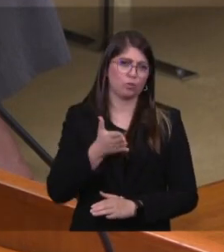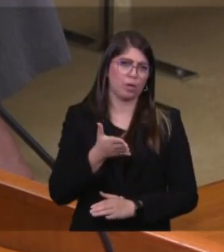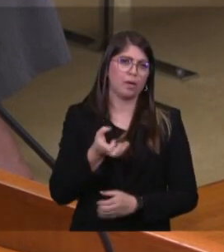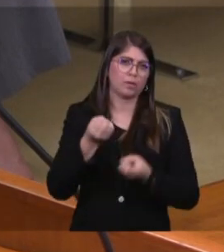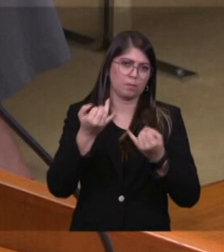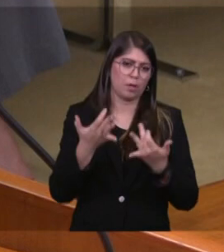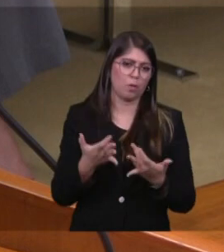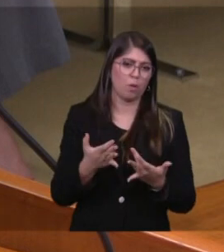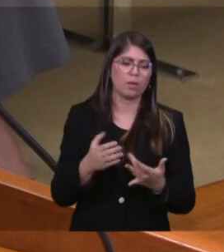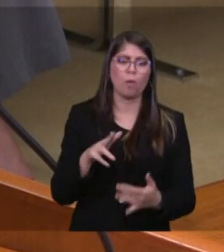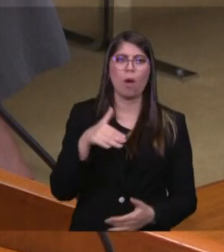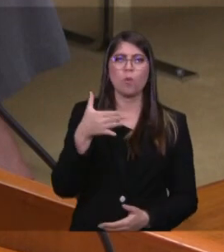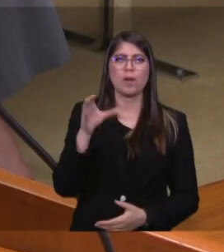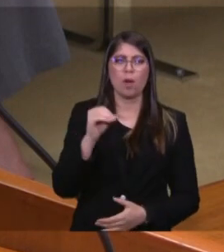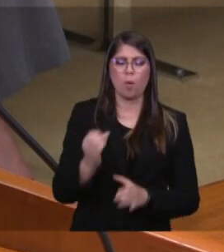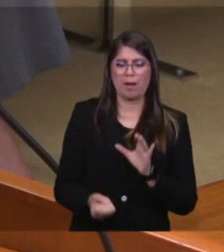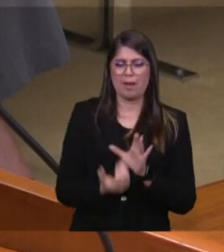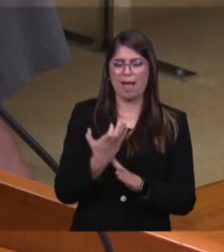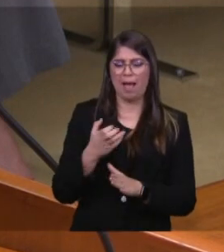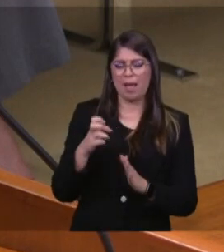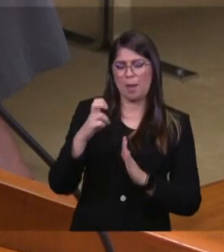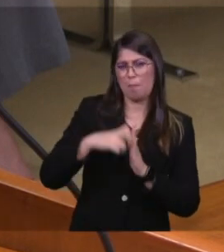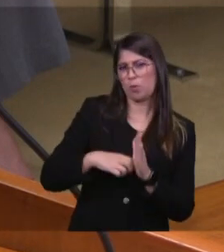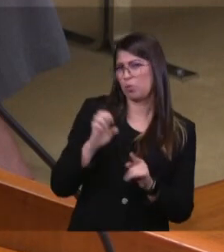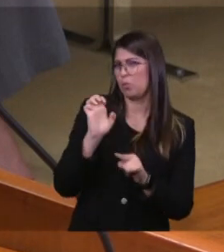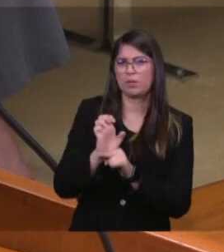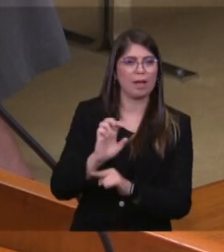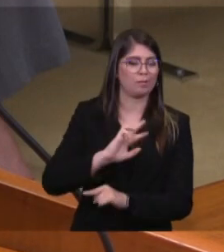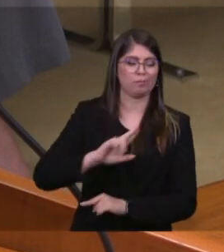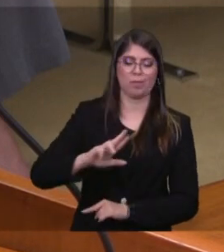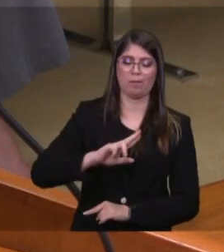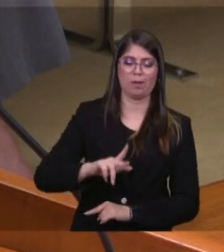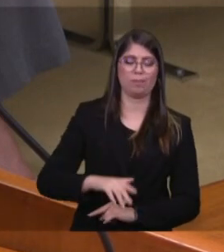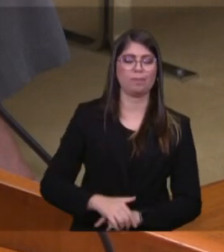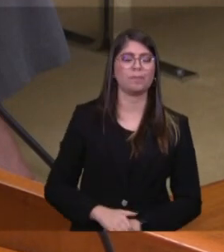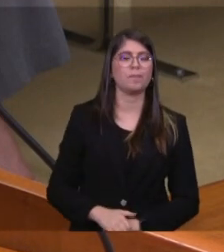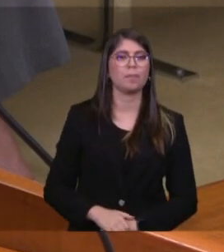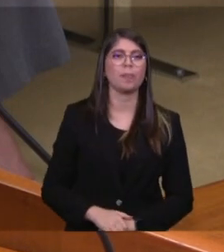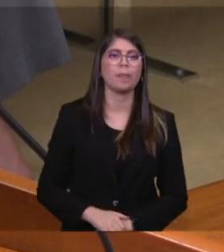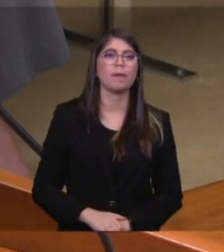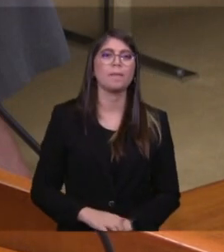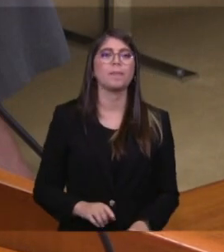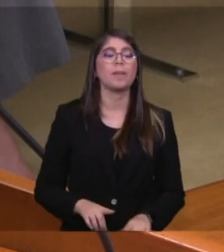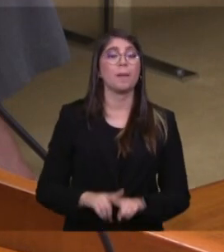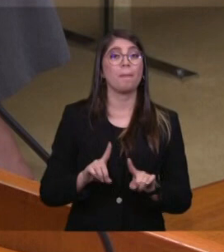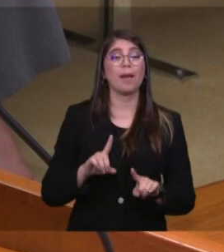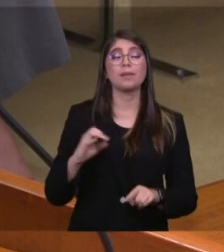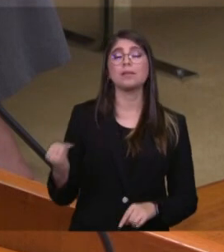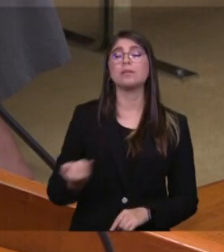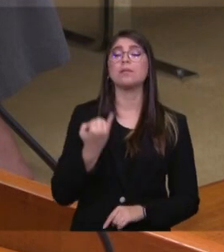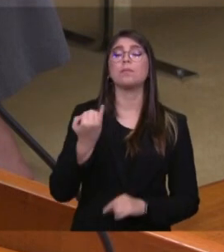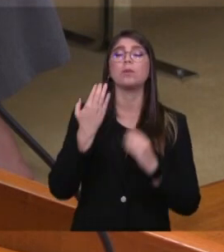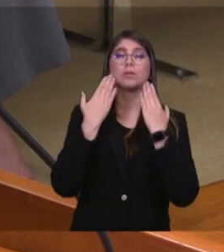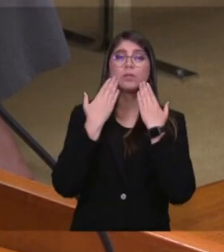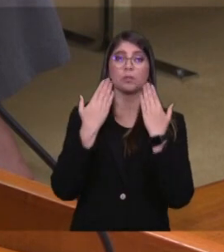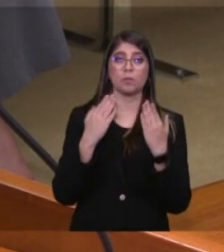União não cria tributo estadual. Excelências, o ponto que pega, que nos é importante a gente trazer essa tribuna a